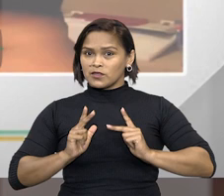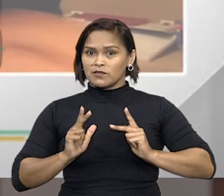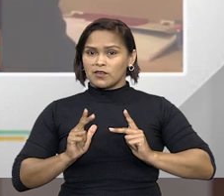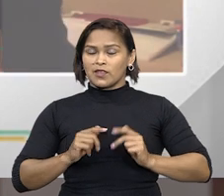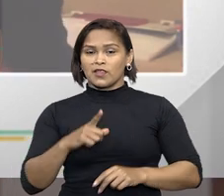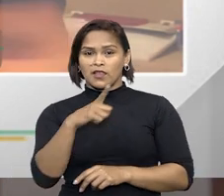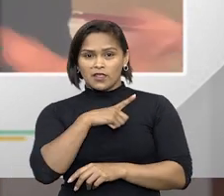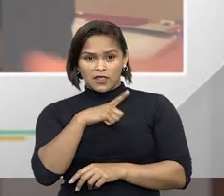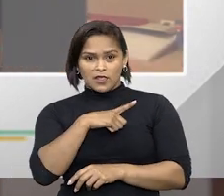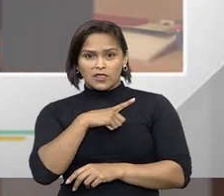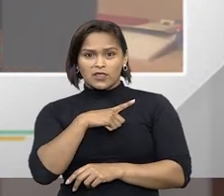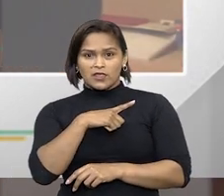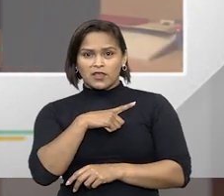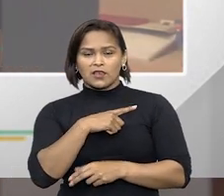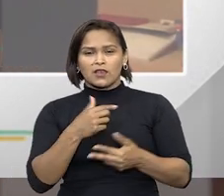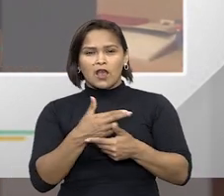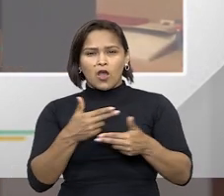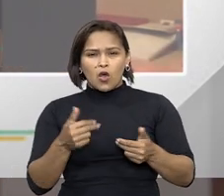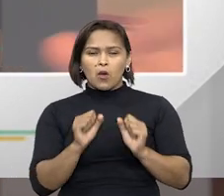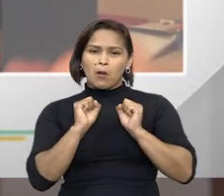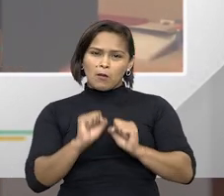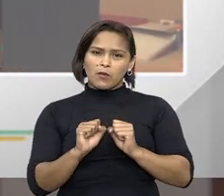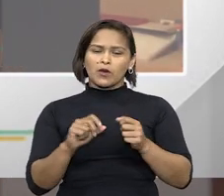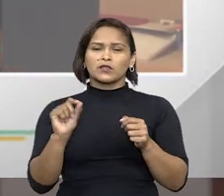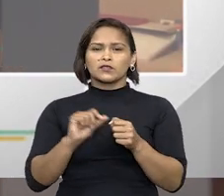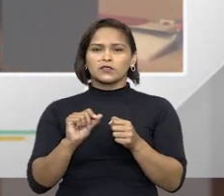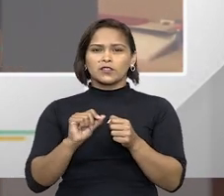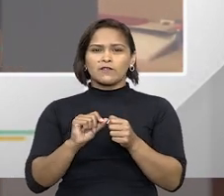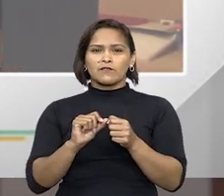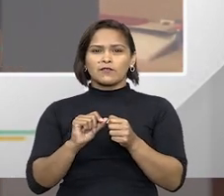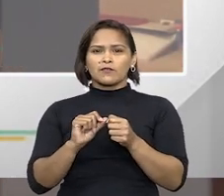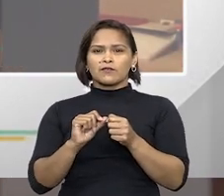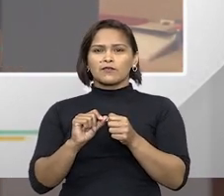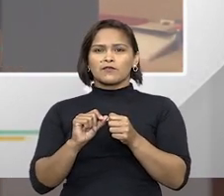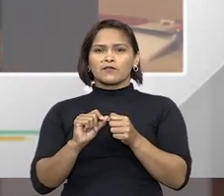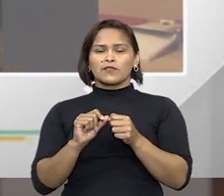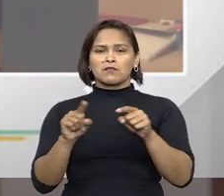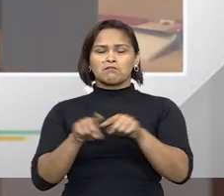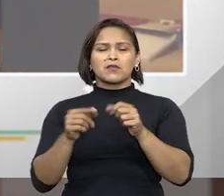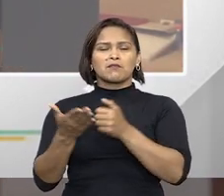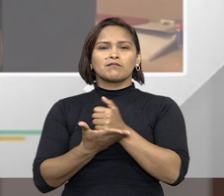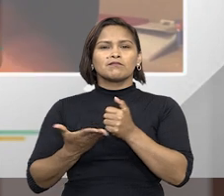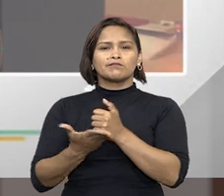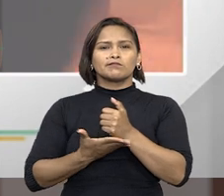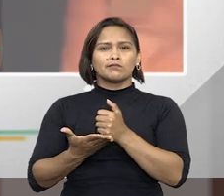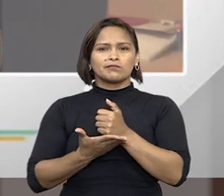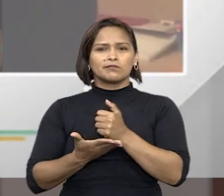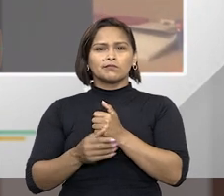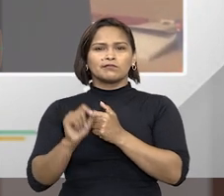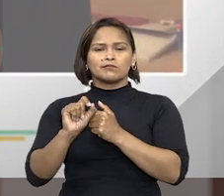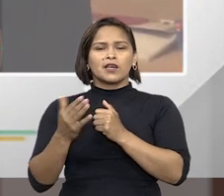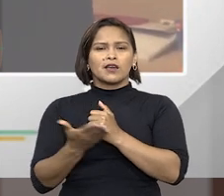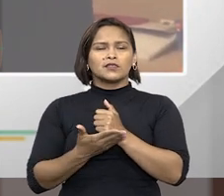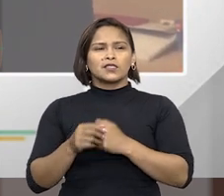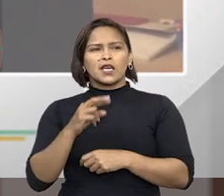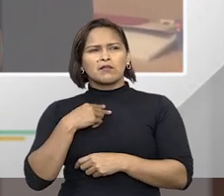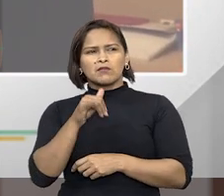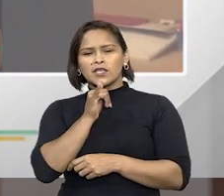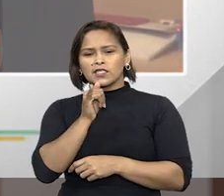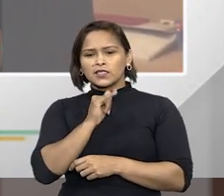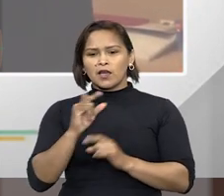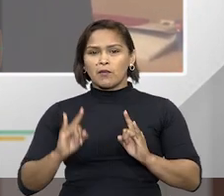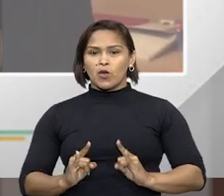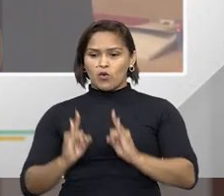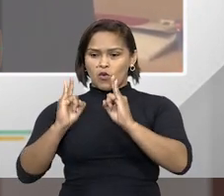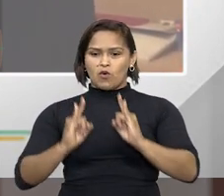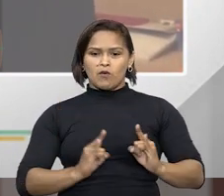algo que possa ter sido feito com base, vamos supor, por exemplo, condomínio. Né?